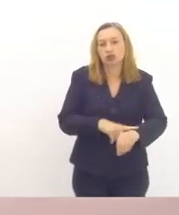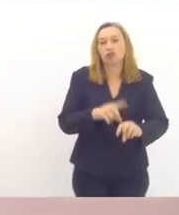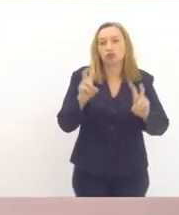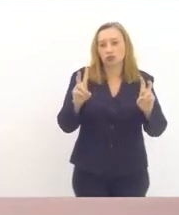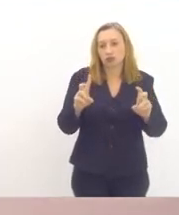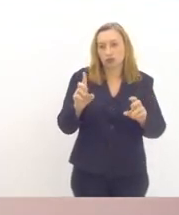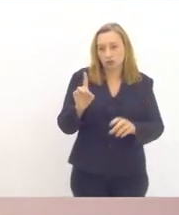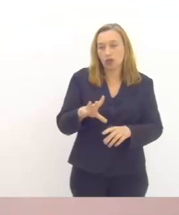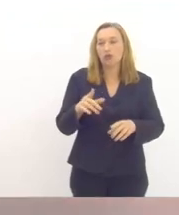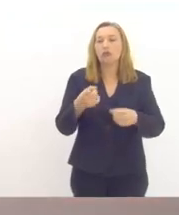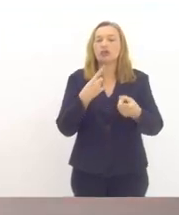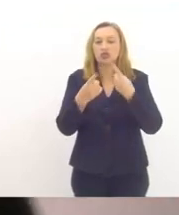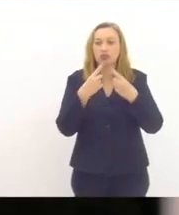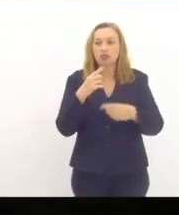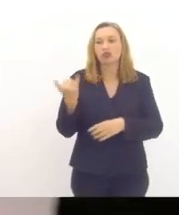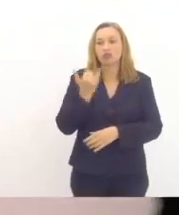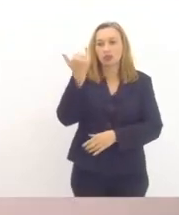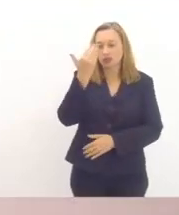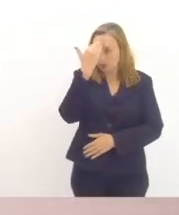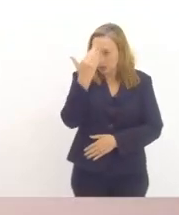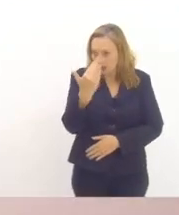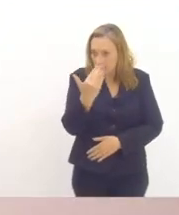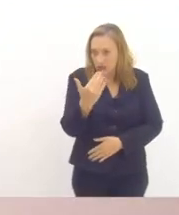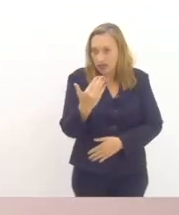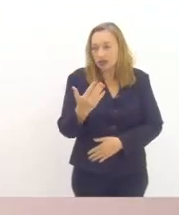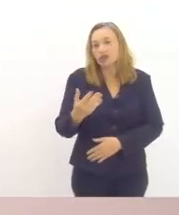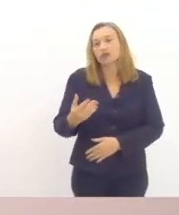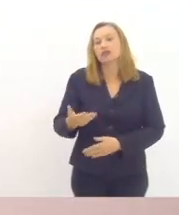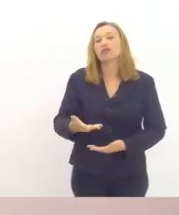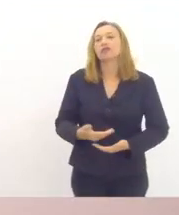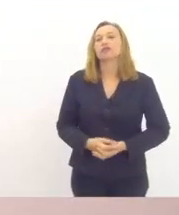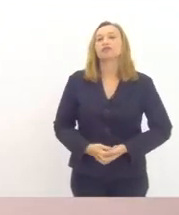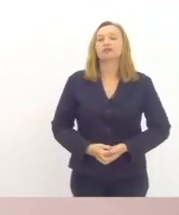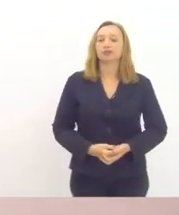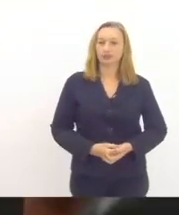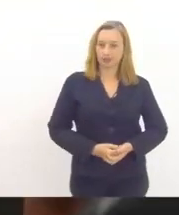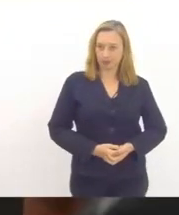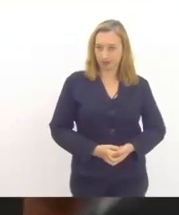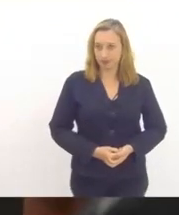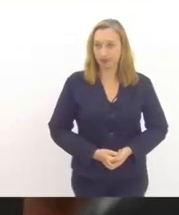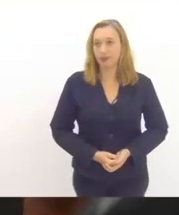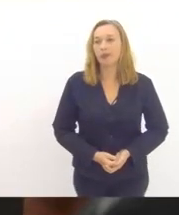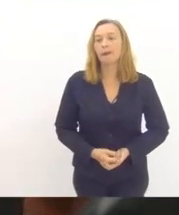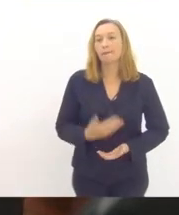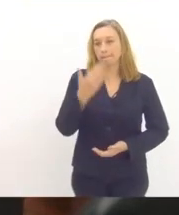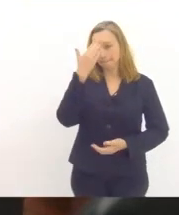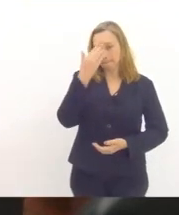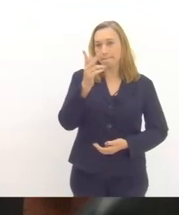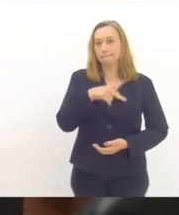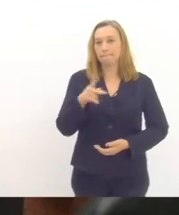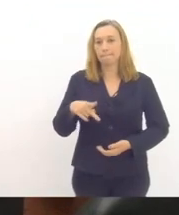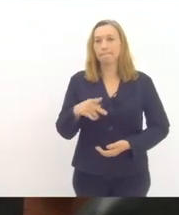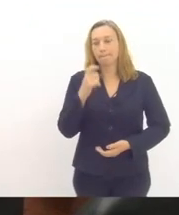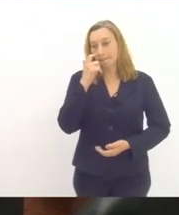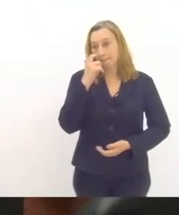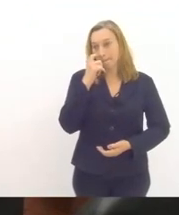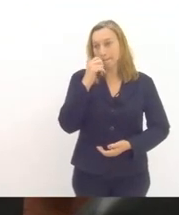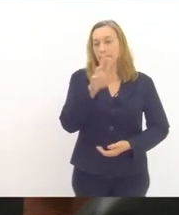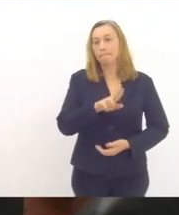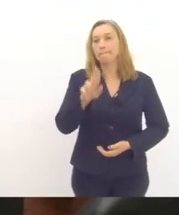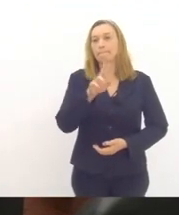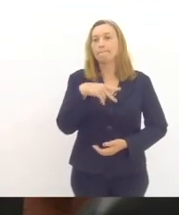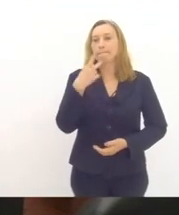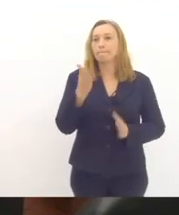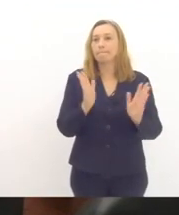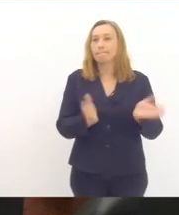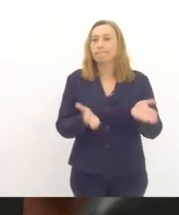o debate é super importante. Obrigada por poder participar dele. Obrigado, professora Ana Karina. Chamo para fazer uso da palavra